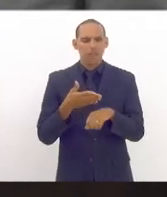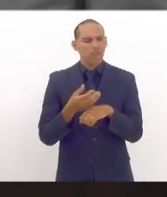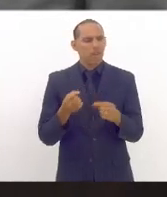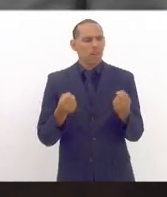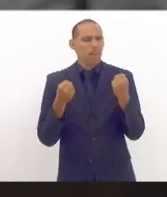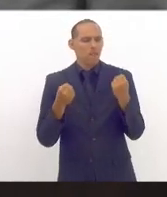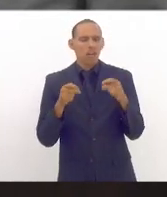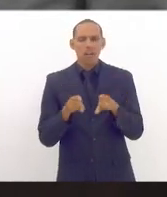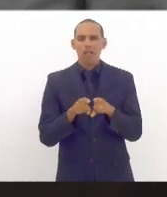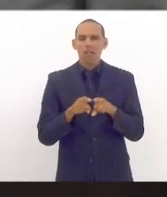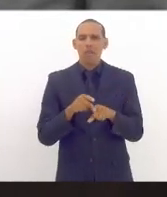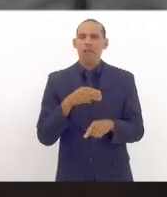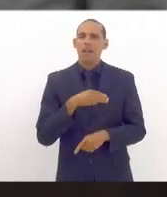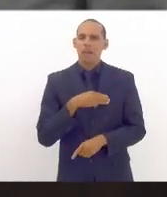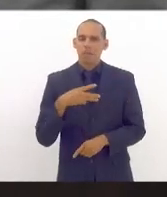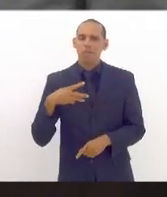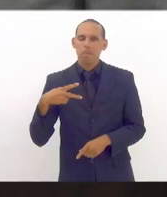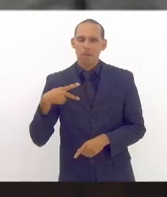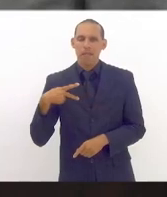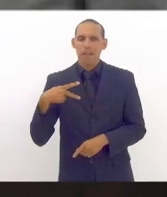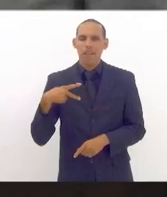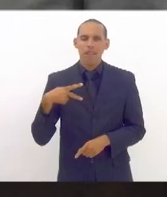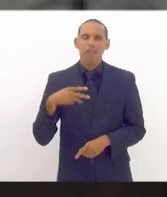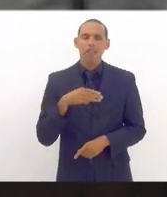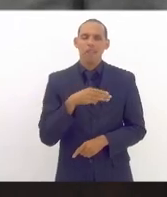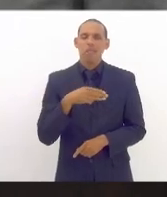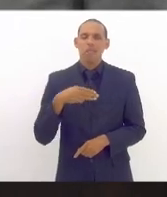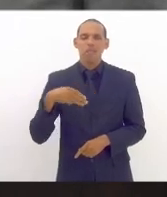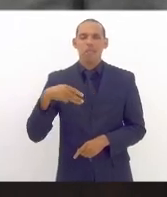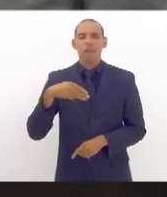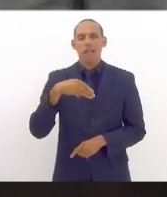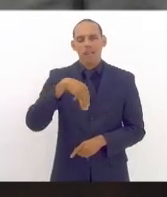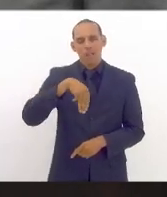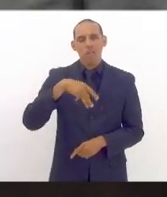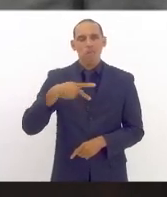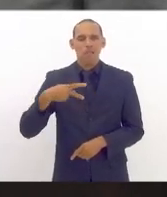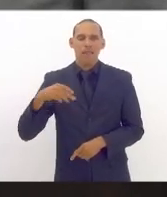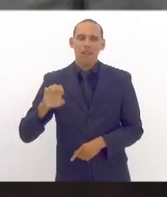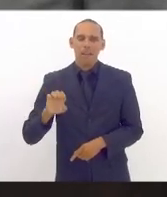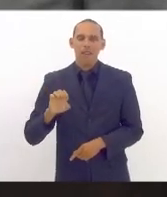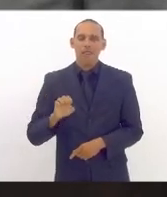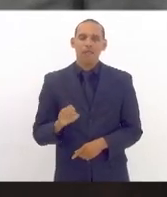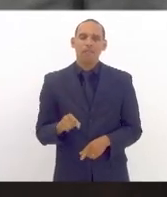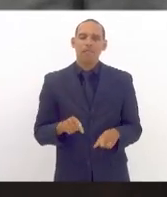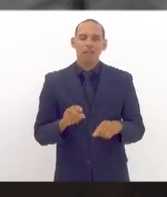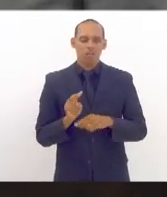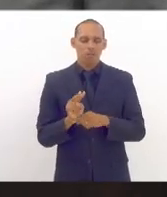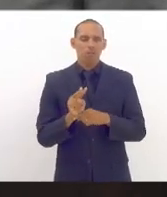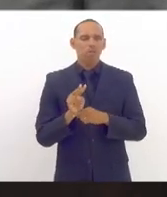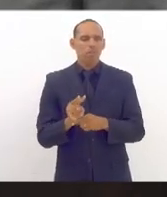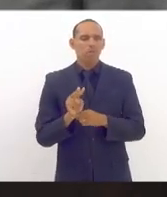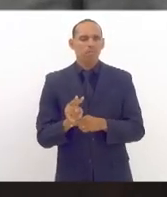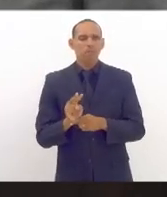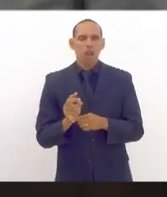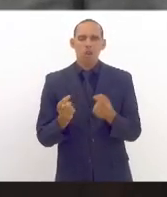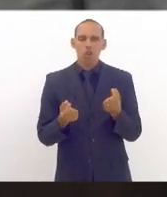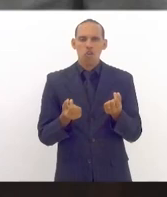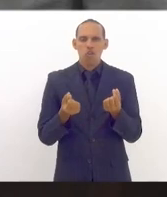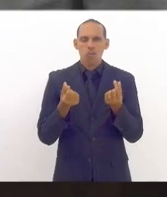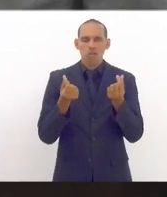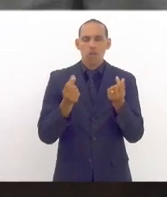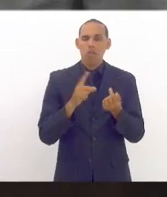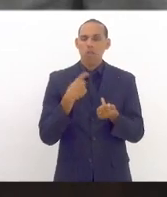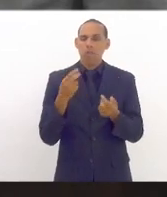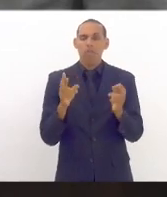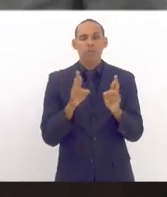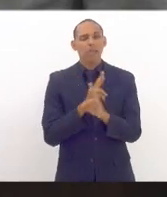Público Estadual da área que acompanha as receitas E chegamos a uma relação